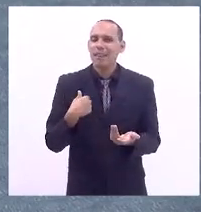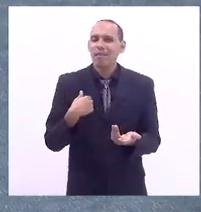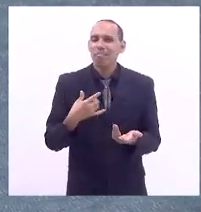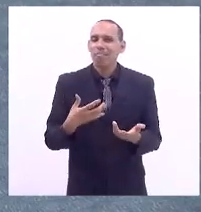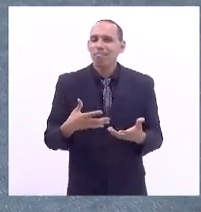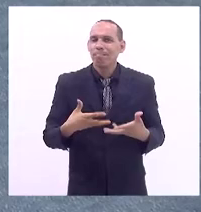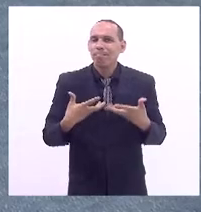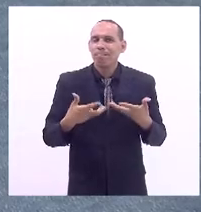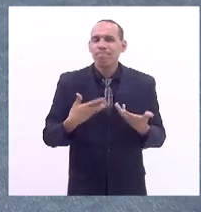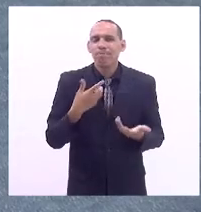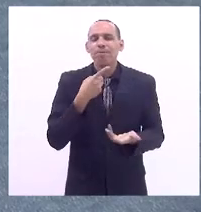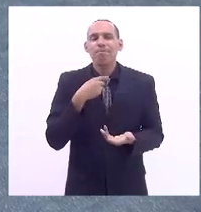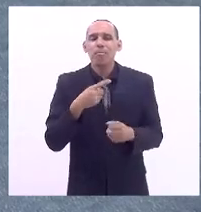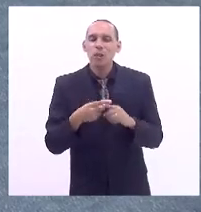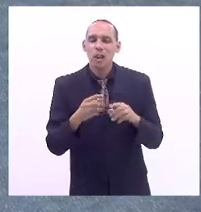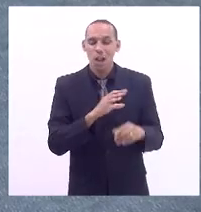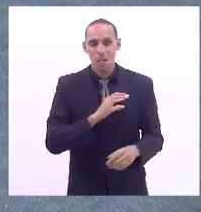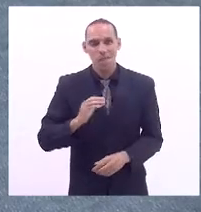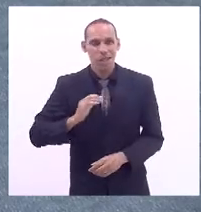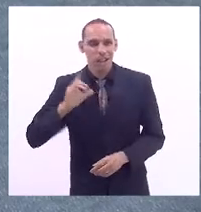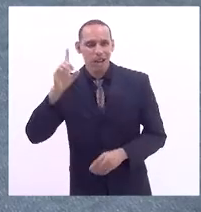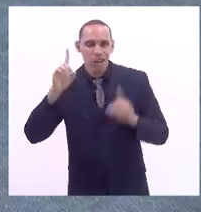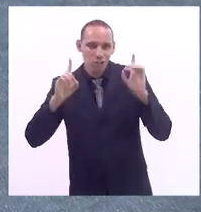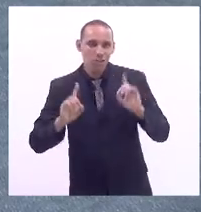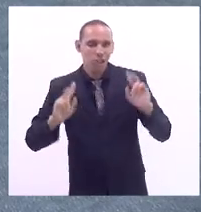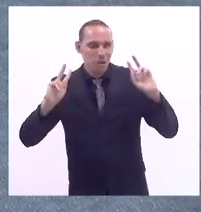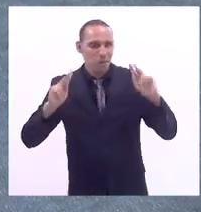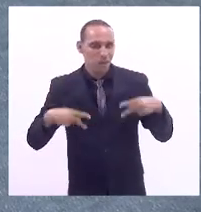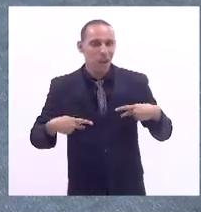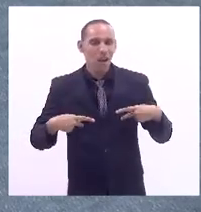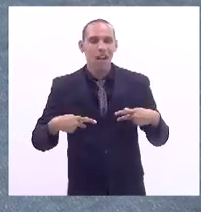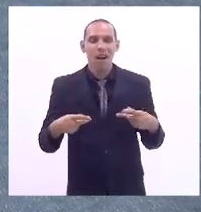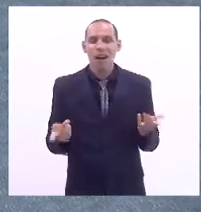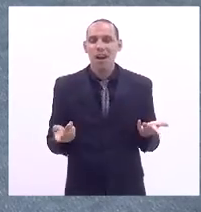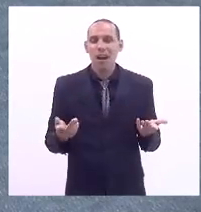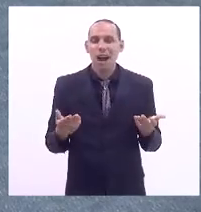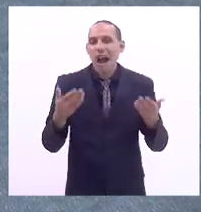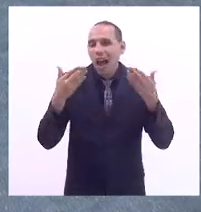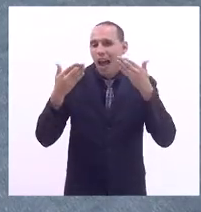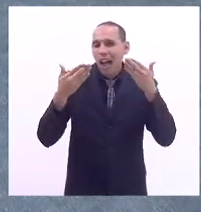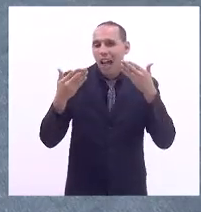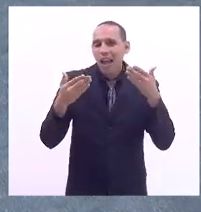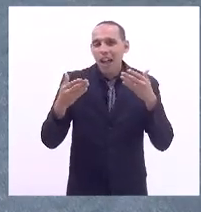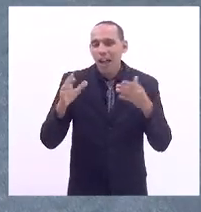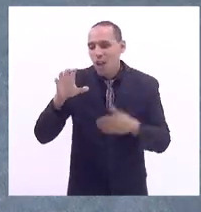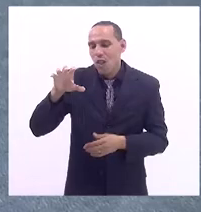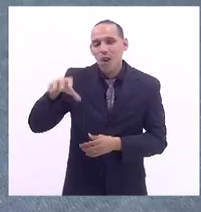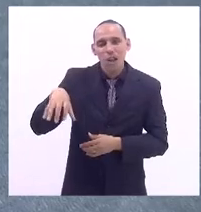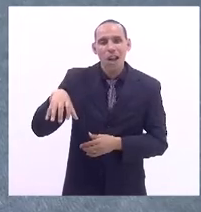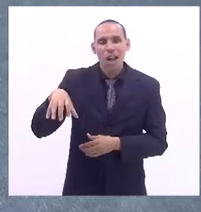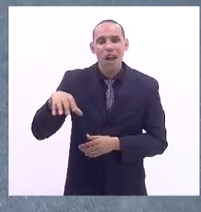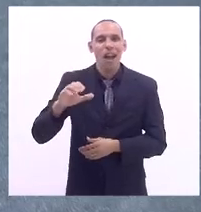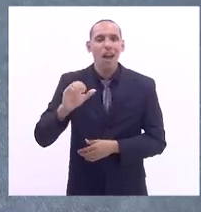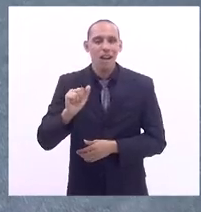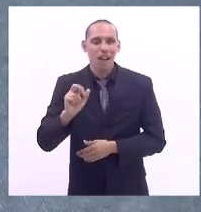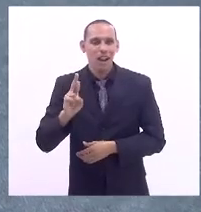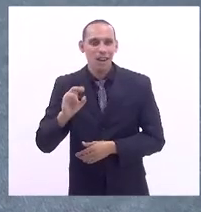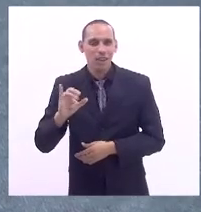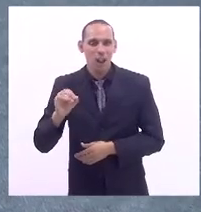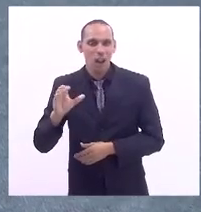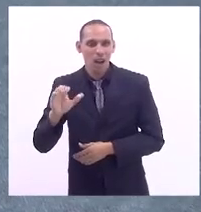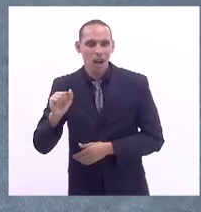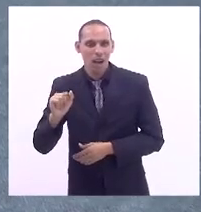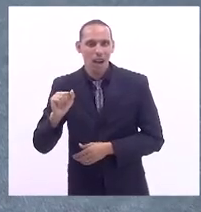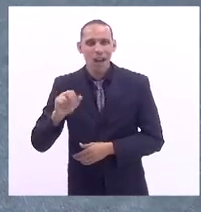porque a nossa Comissão Direitos Humanos aqui da casa ela atende uma ocupação ali na carioca que não é de moradia